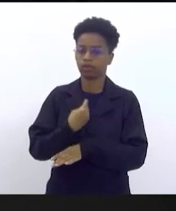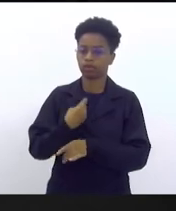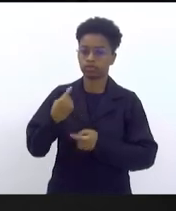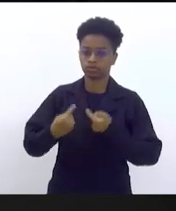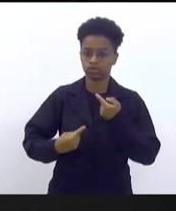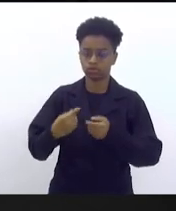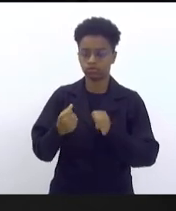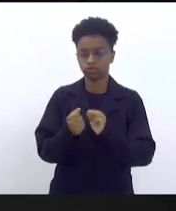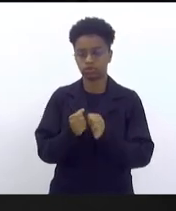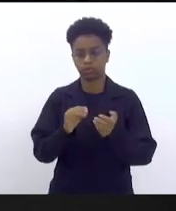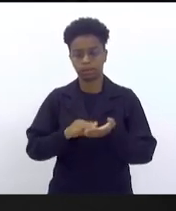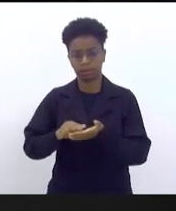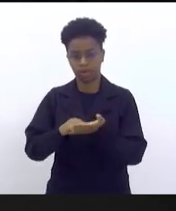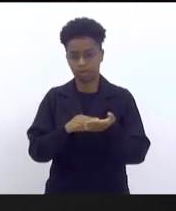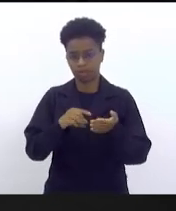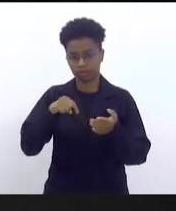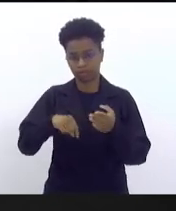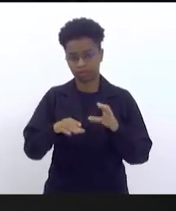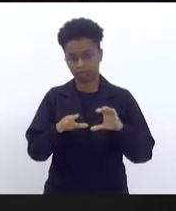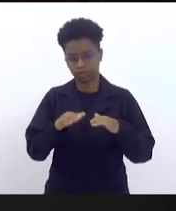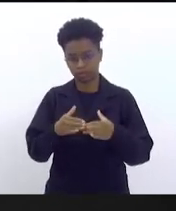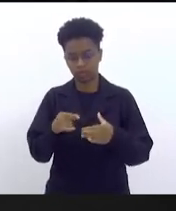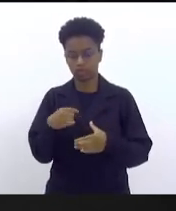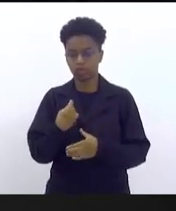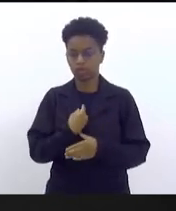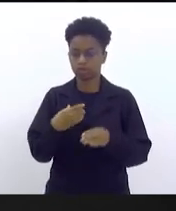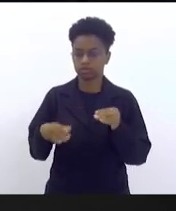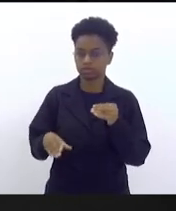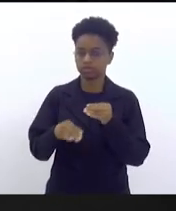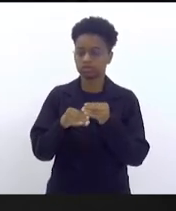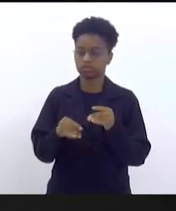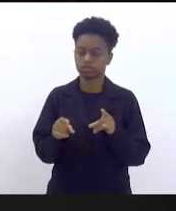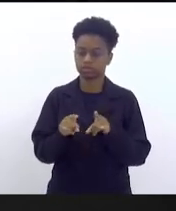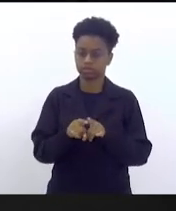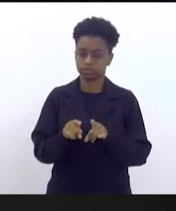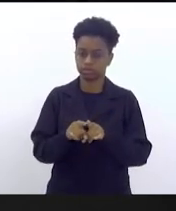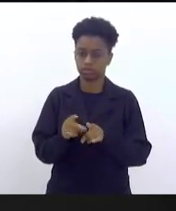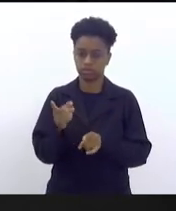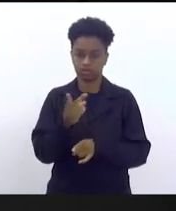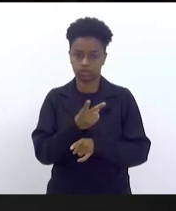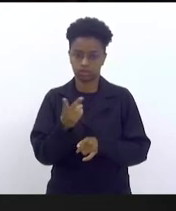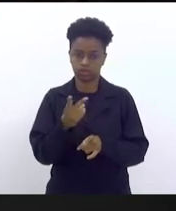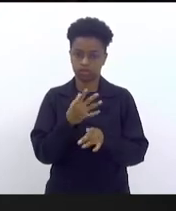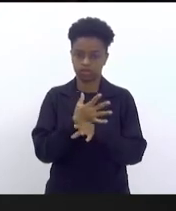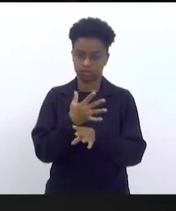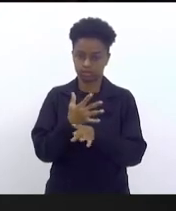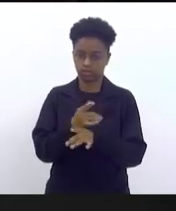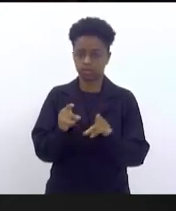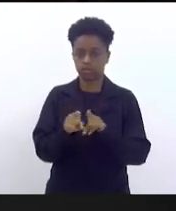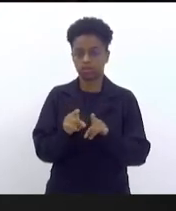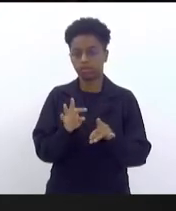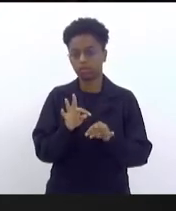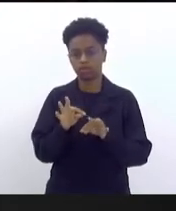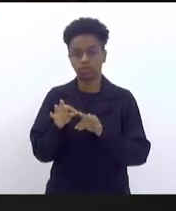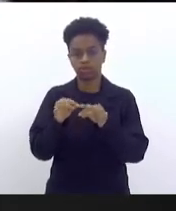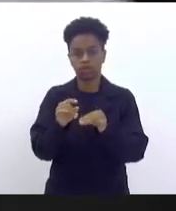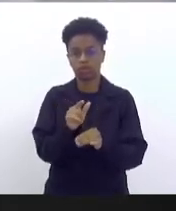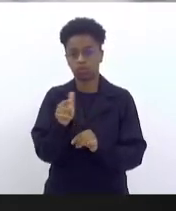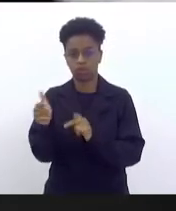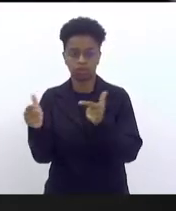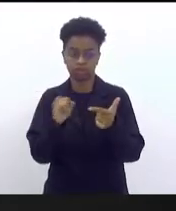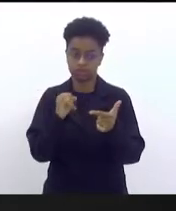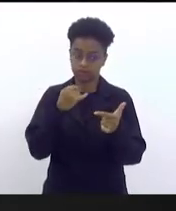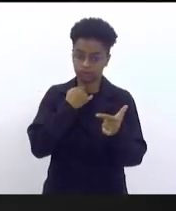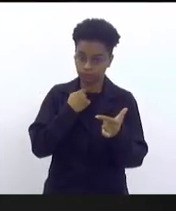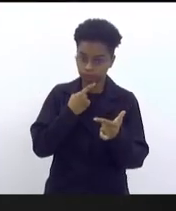tivemos com os membros desta comissão E aí nós estaremos acrescentando esses municípios e todos os municípios que assim desejarem para